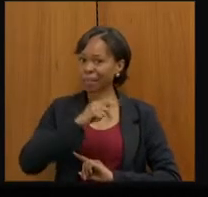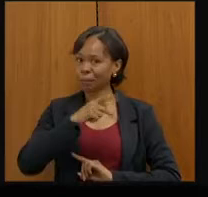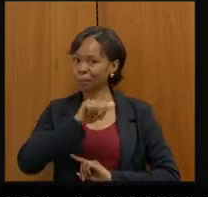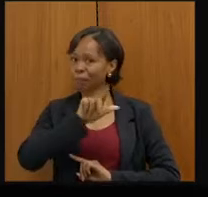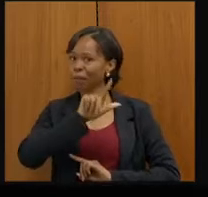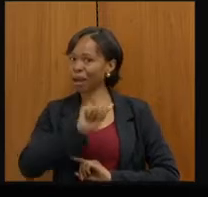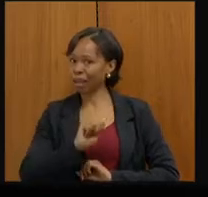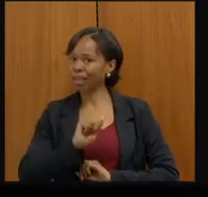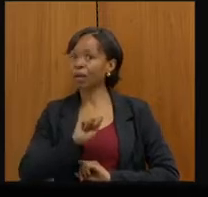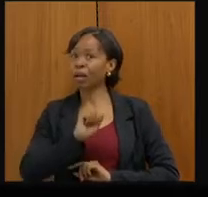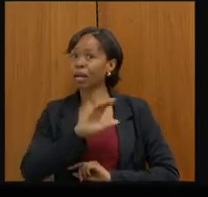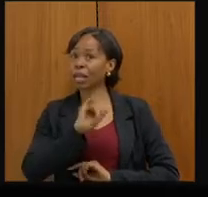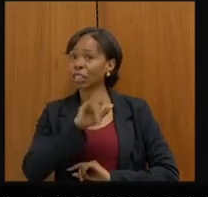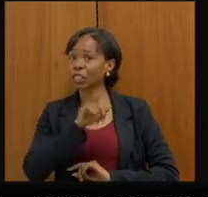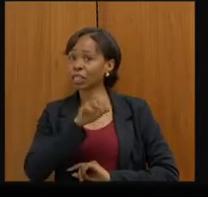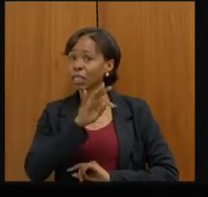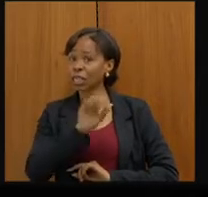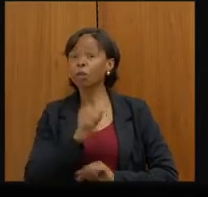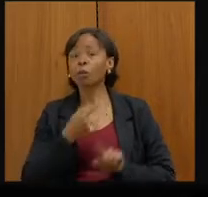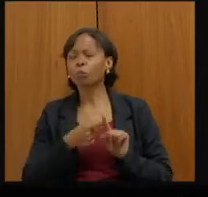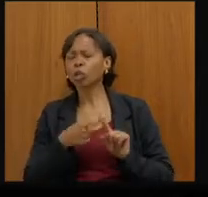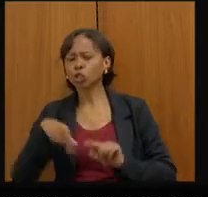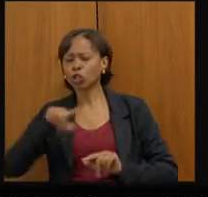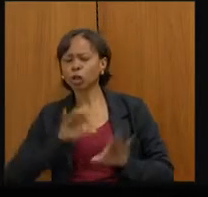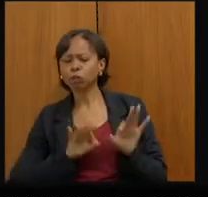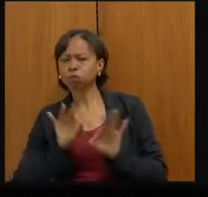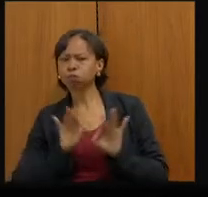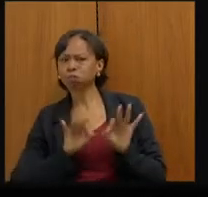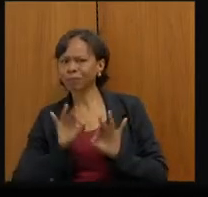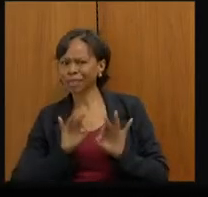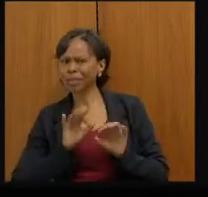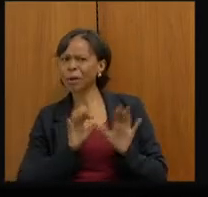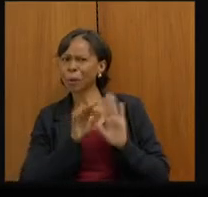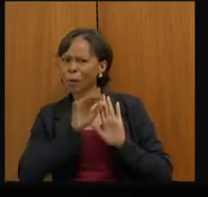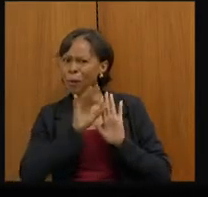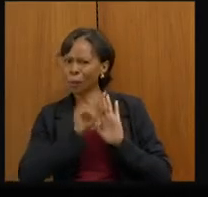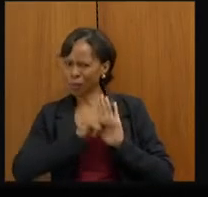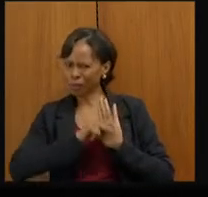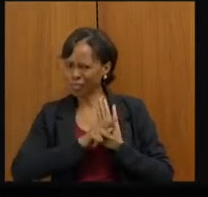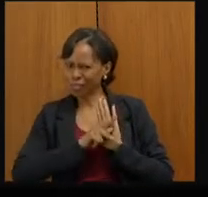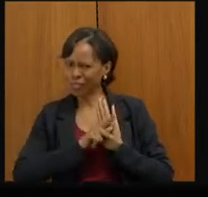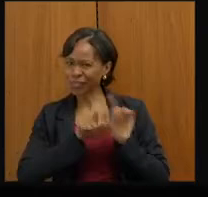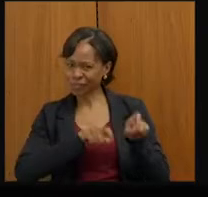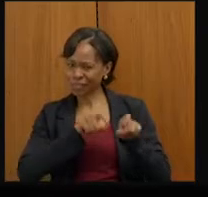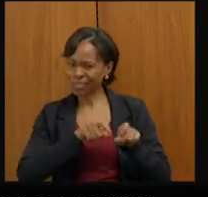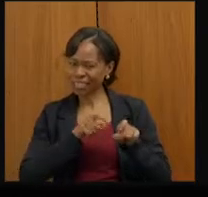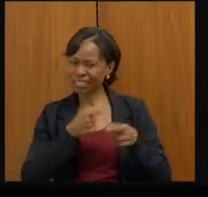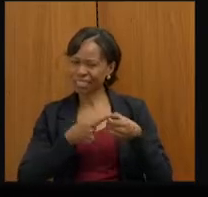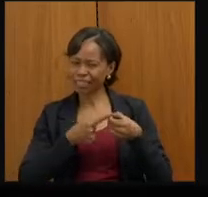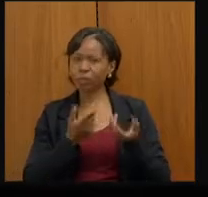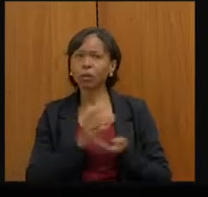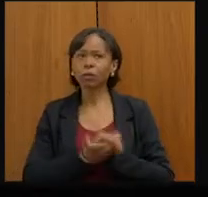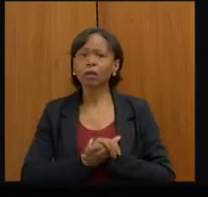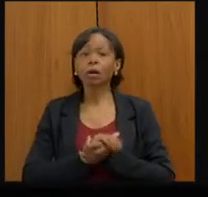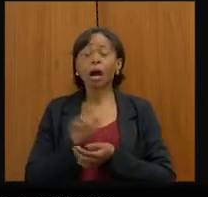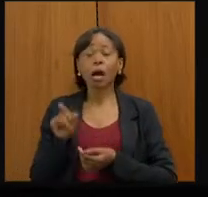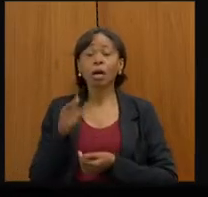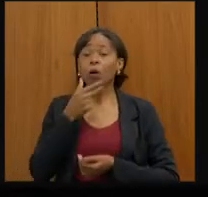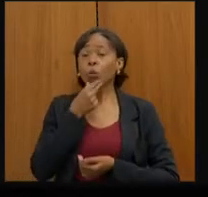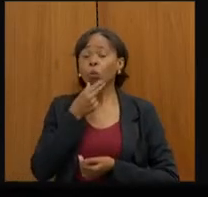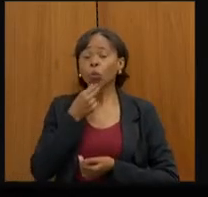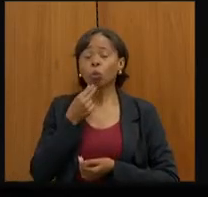projeto eu não tenho interior e aí esse promotor de justiça é me narrou o Episódio de feminicídio